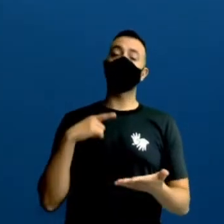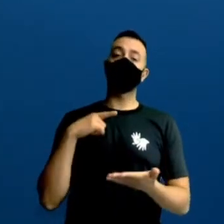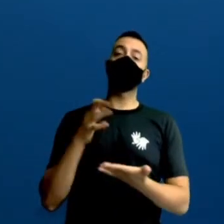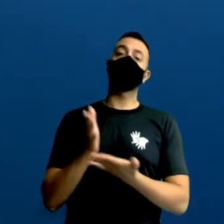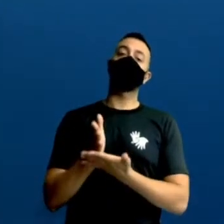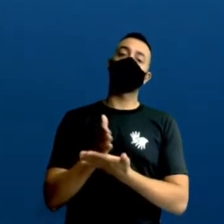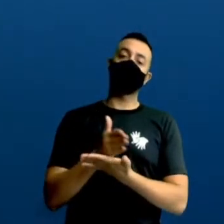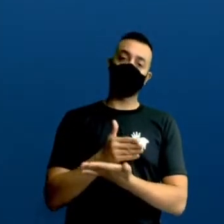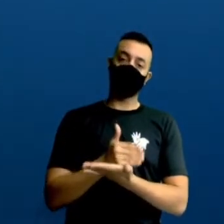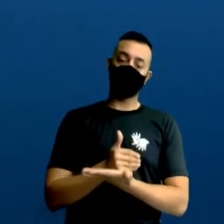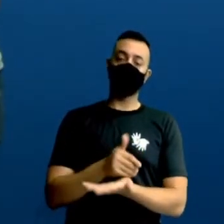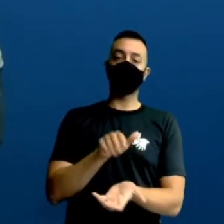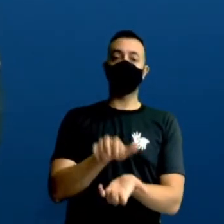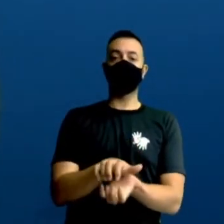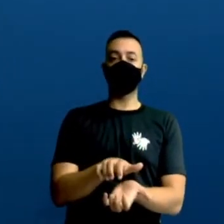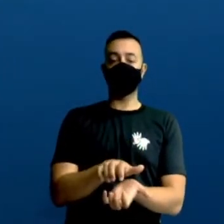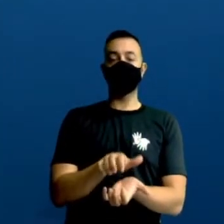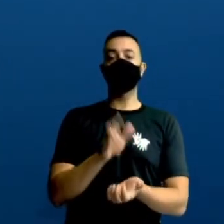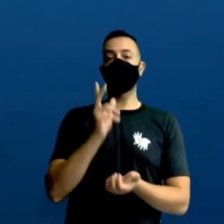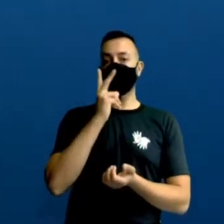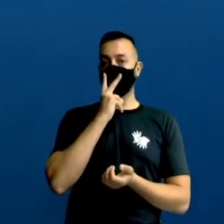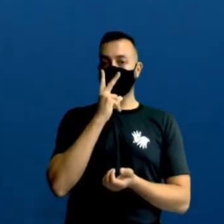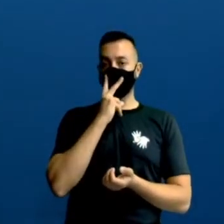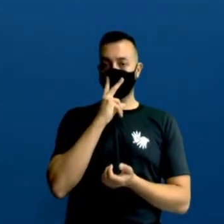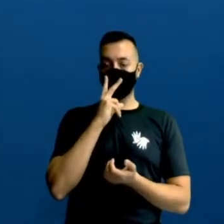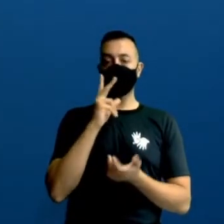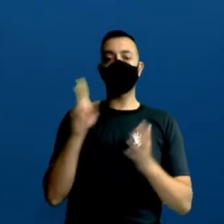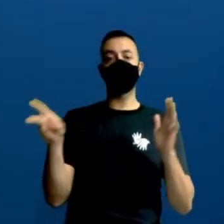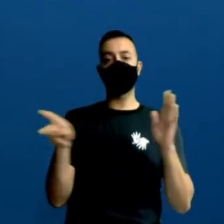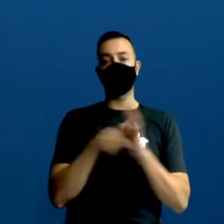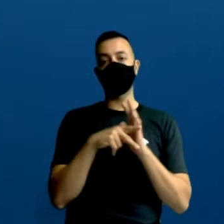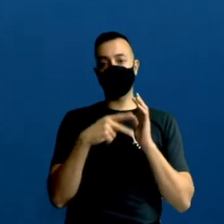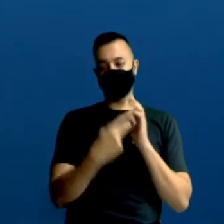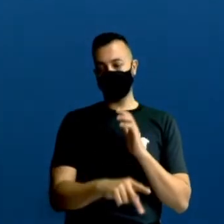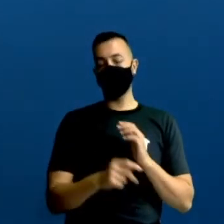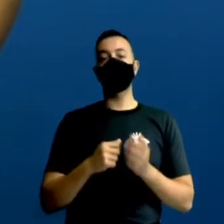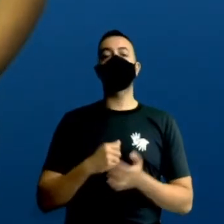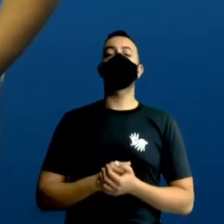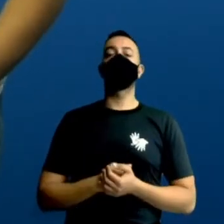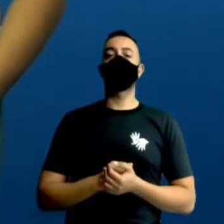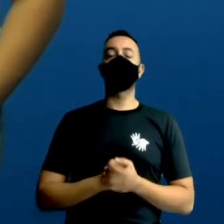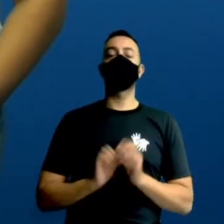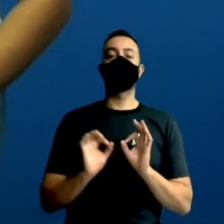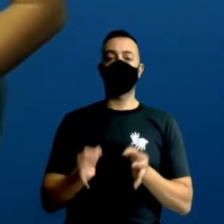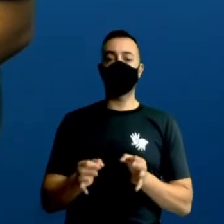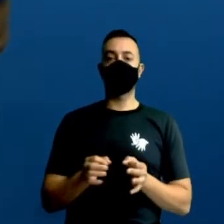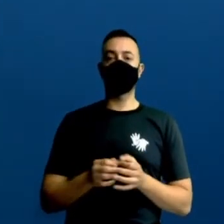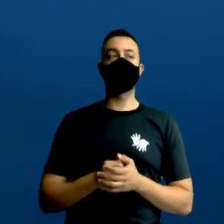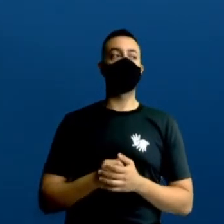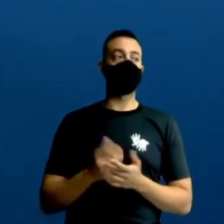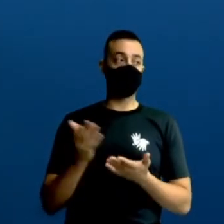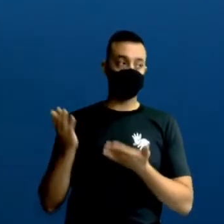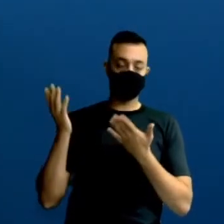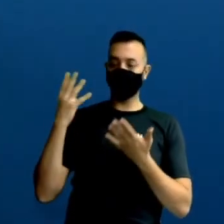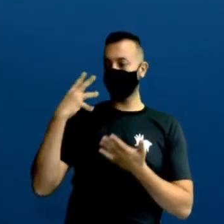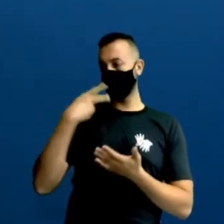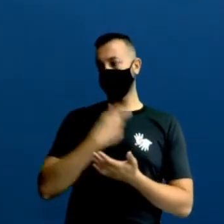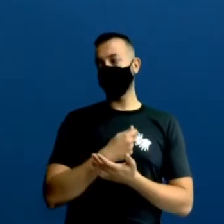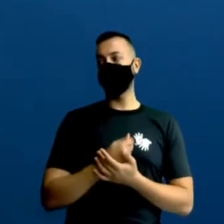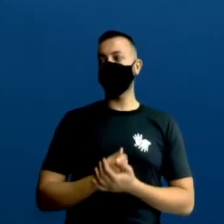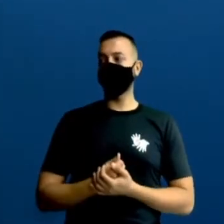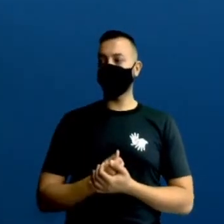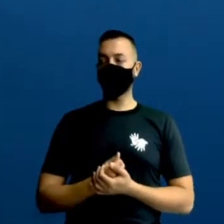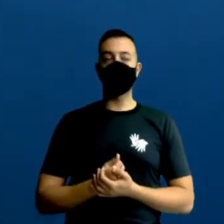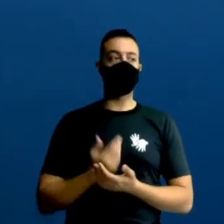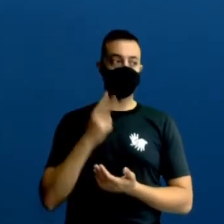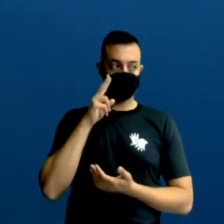divisão no estado e Pernambuco e Vitória pertence a essa mesorregião. Tá certo? Olha ela aqui, ó, bonitinha.